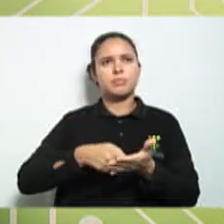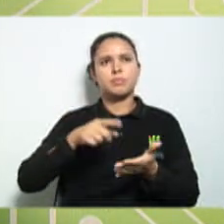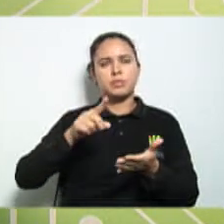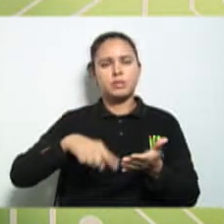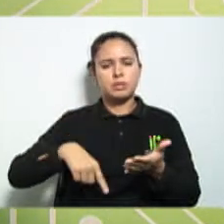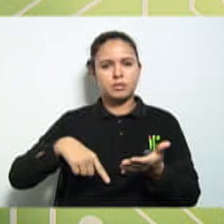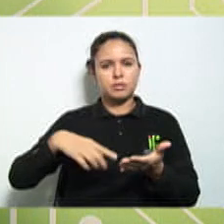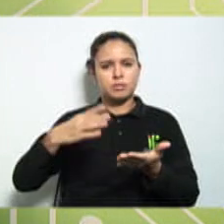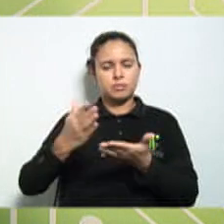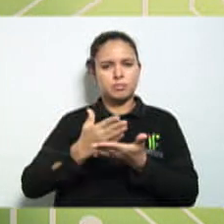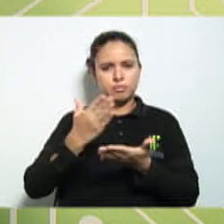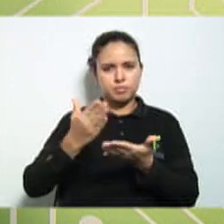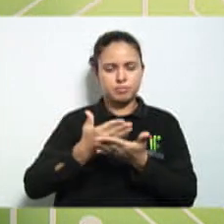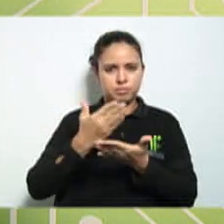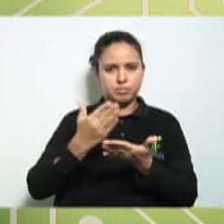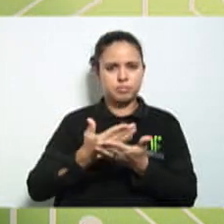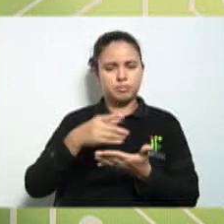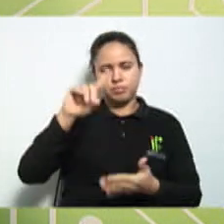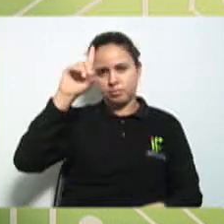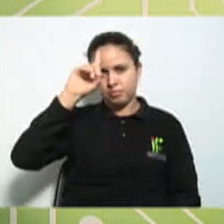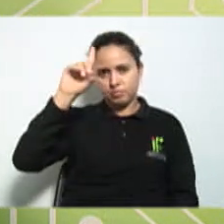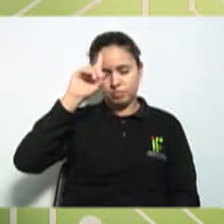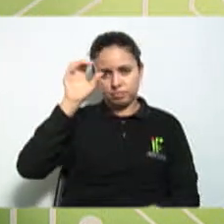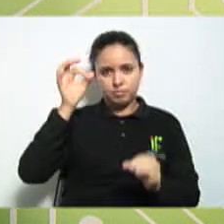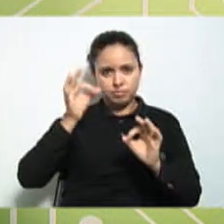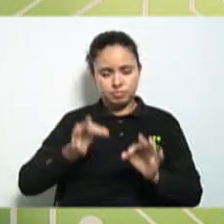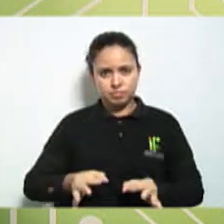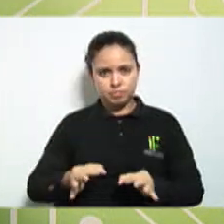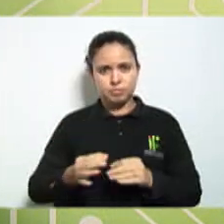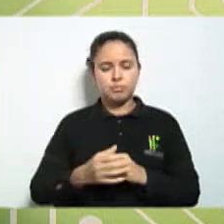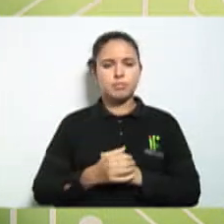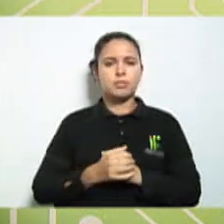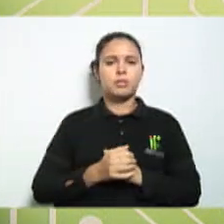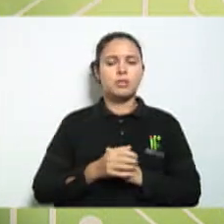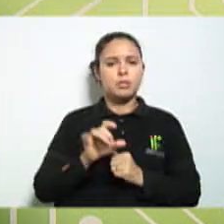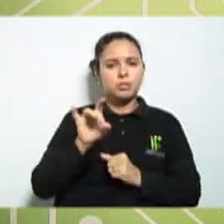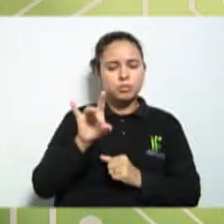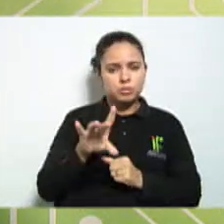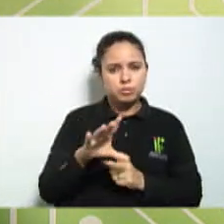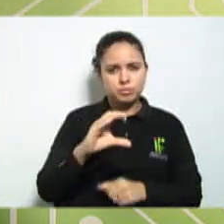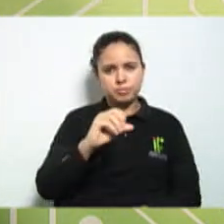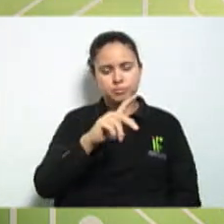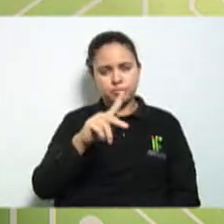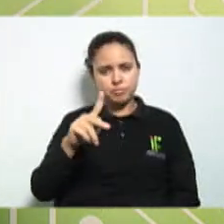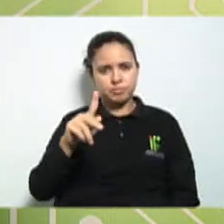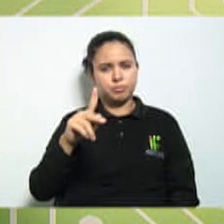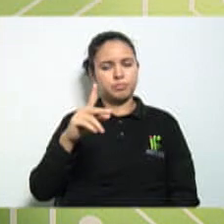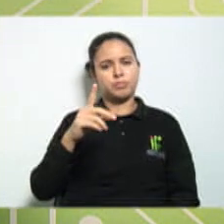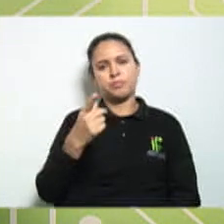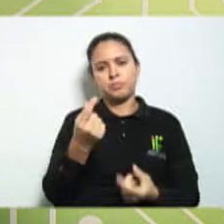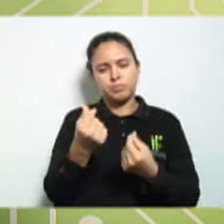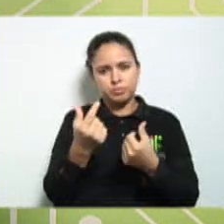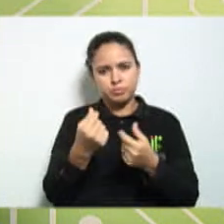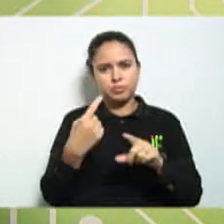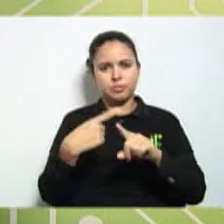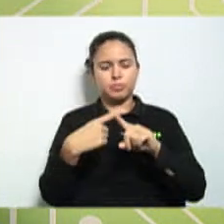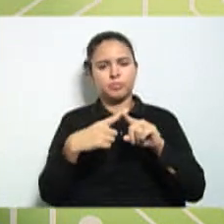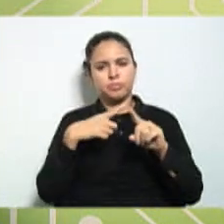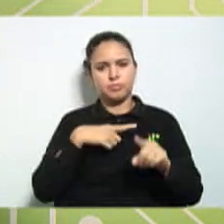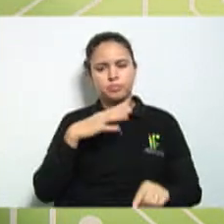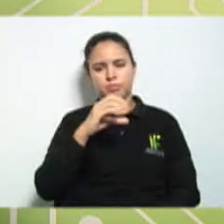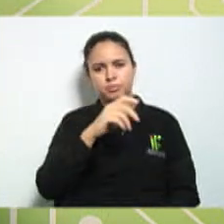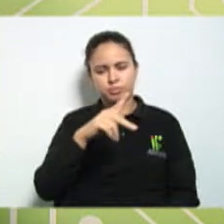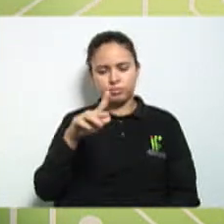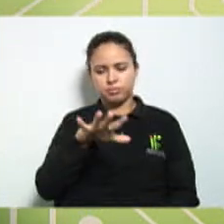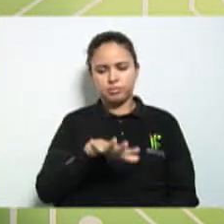o livro diário, correto? Não só as cooperativas de crédito, porque nós temos cooperativas do ramo